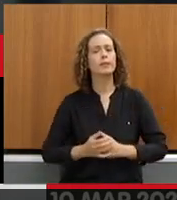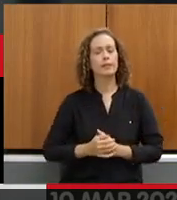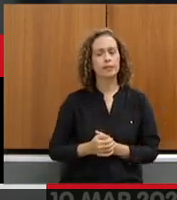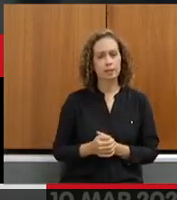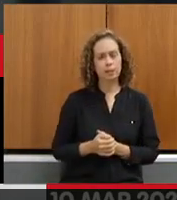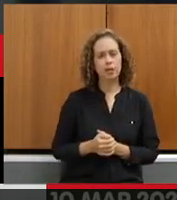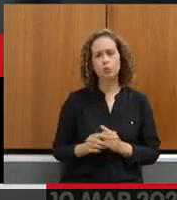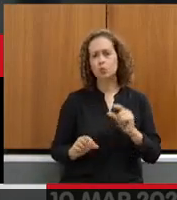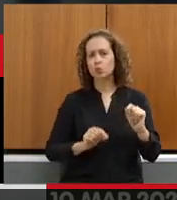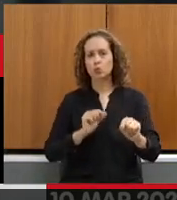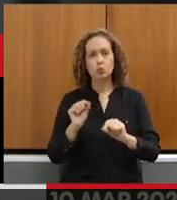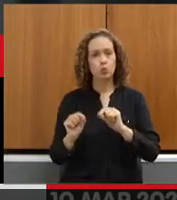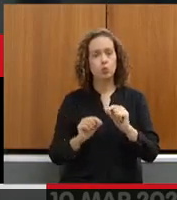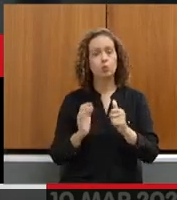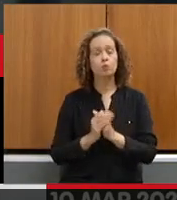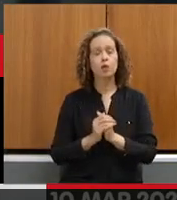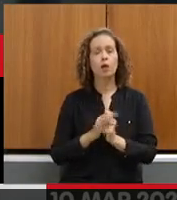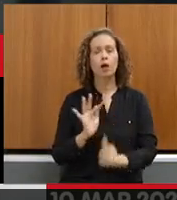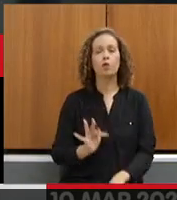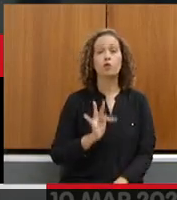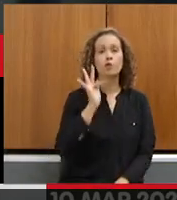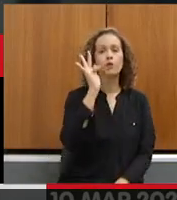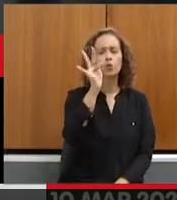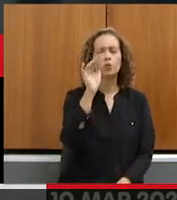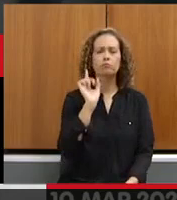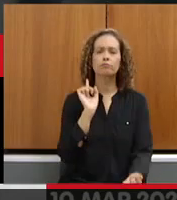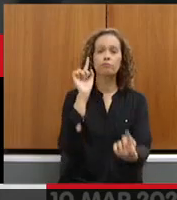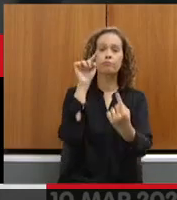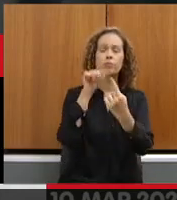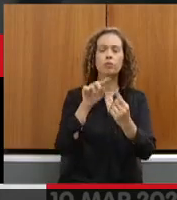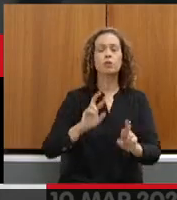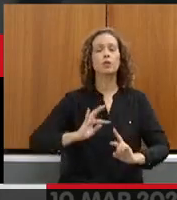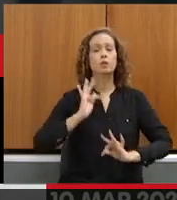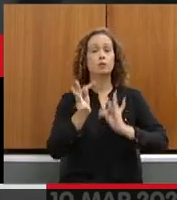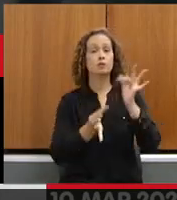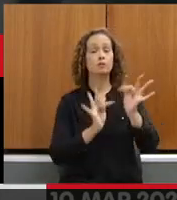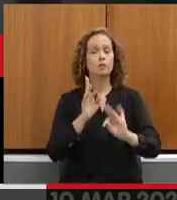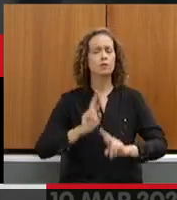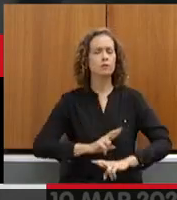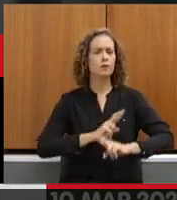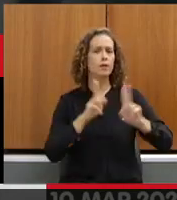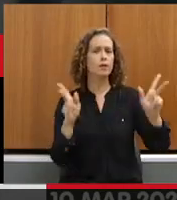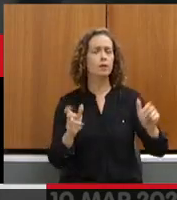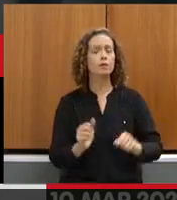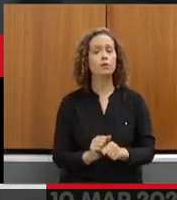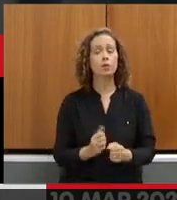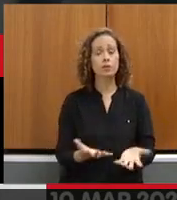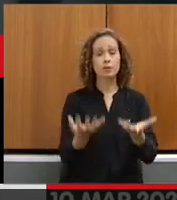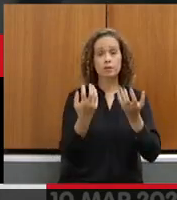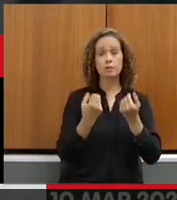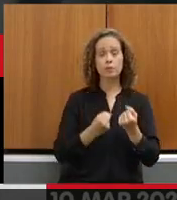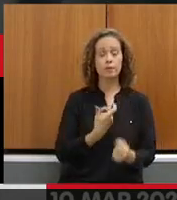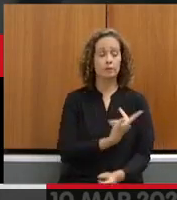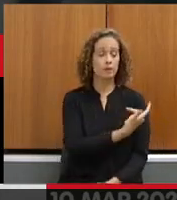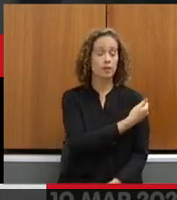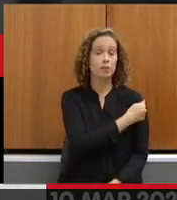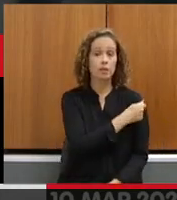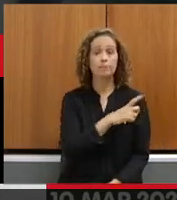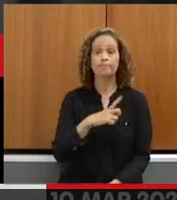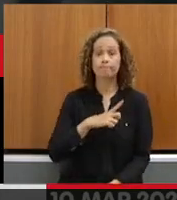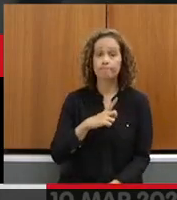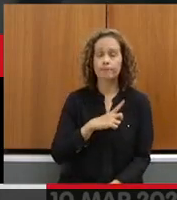nós a mirar mas no futuro uma transferência de tecnologia e uma aquisição de vacinas para que a funed